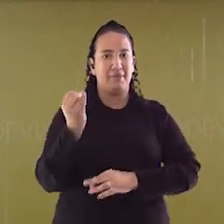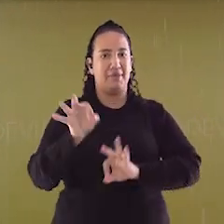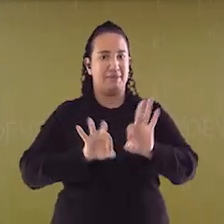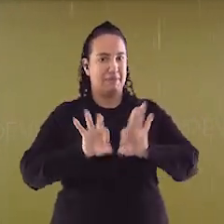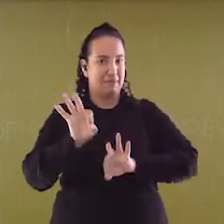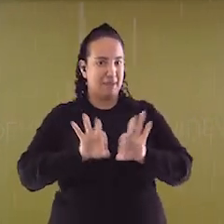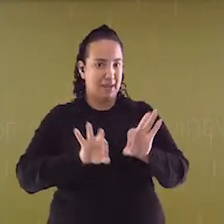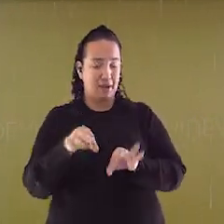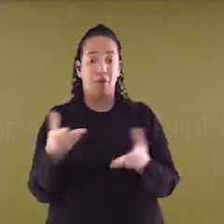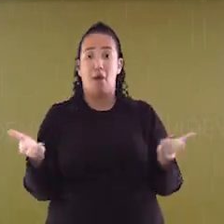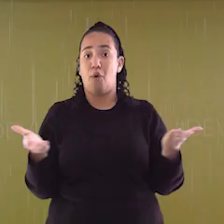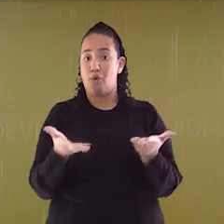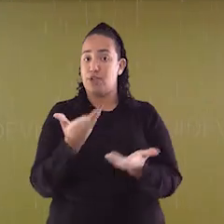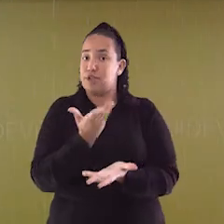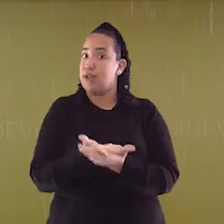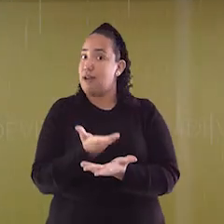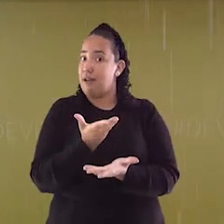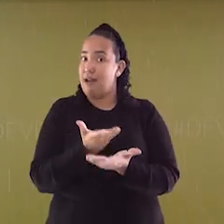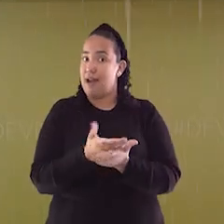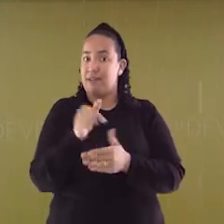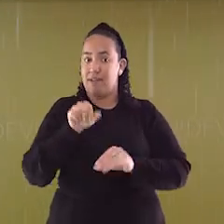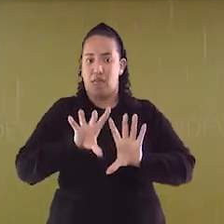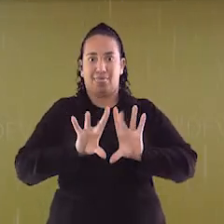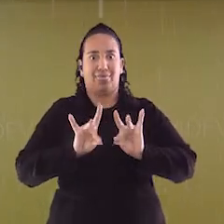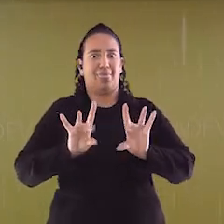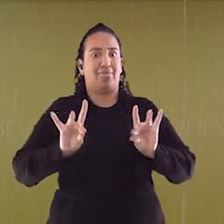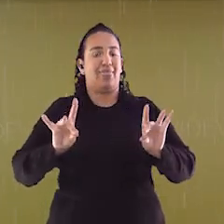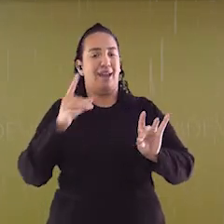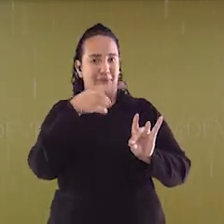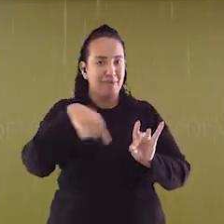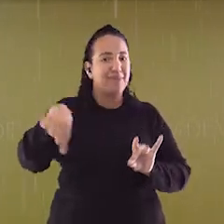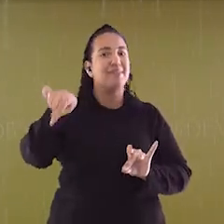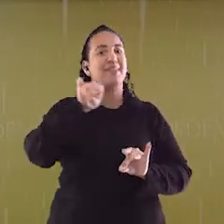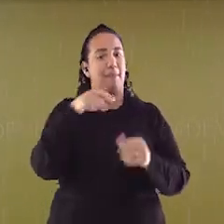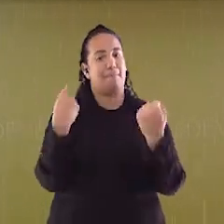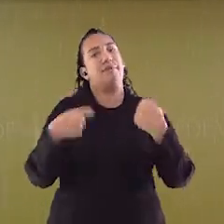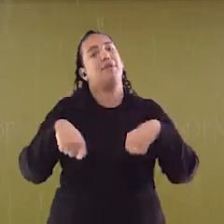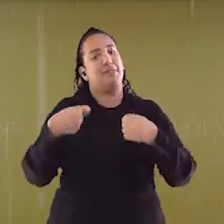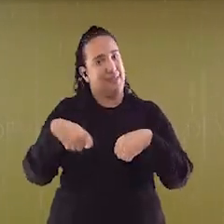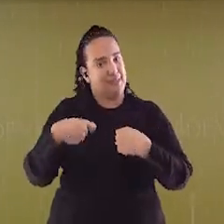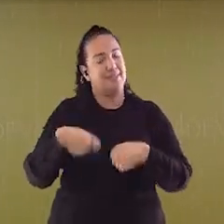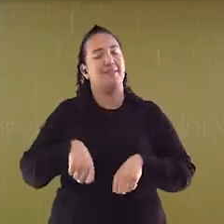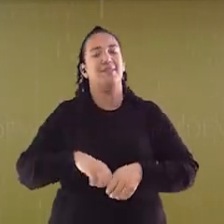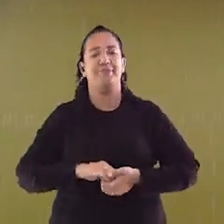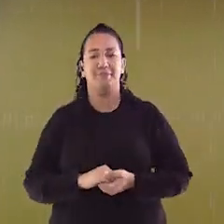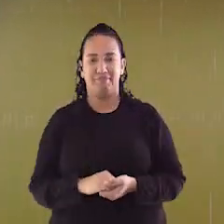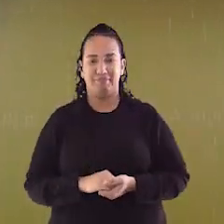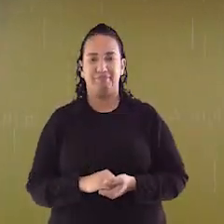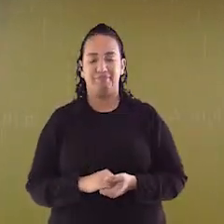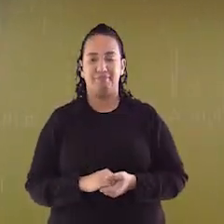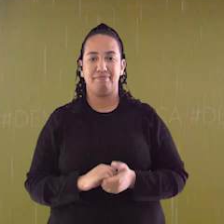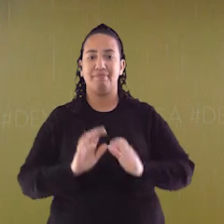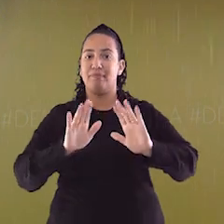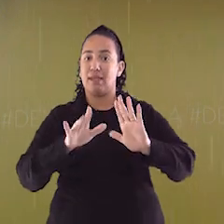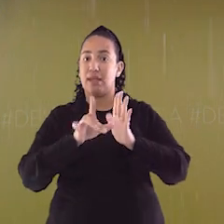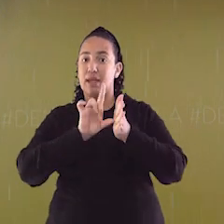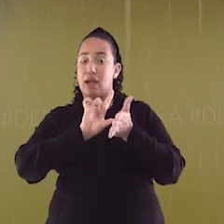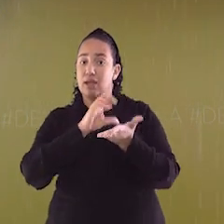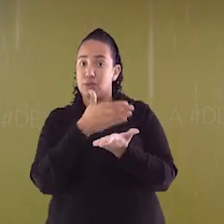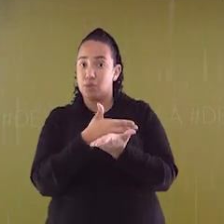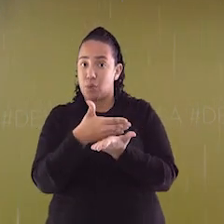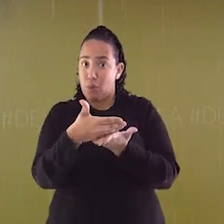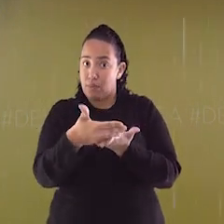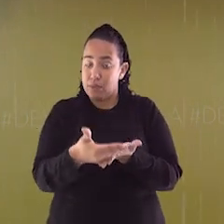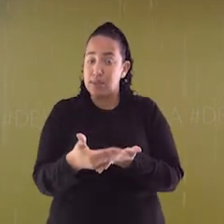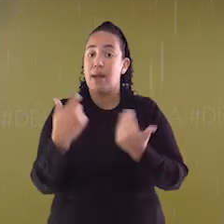tá? Porque esta aula está meio molhada e você vai precisar do seu guarda-chuva. Mas antes de começar a